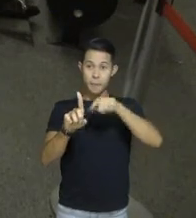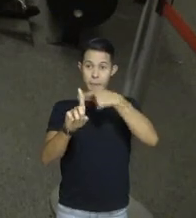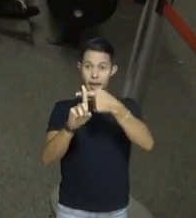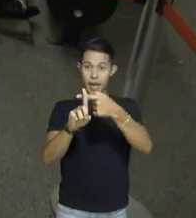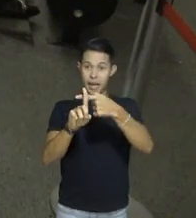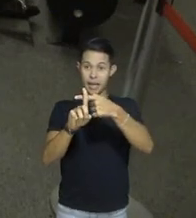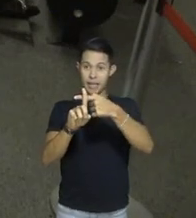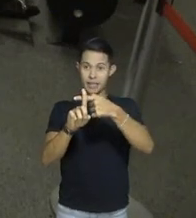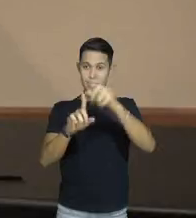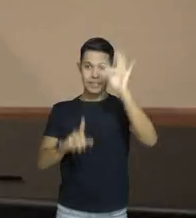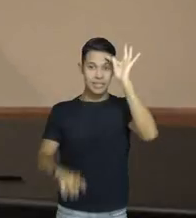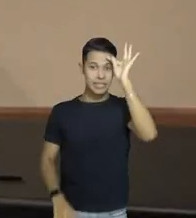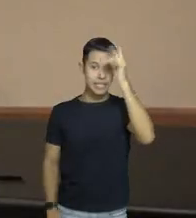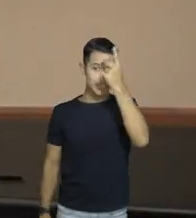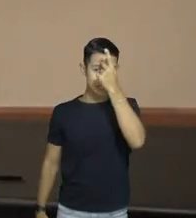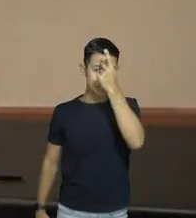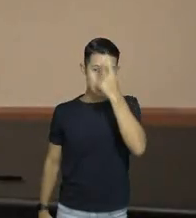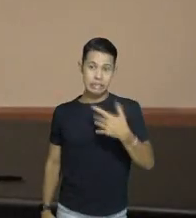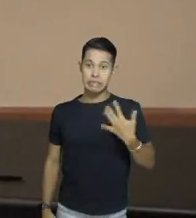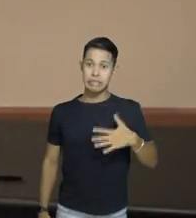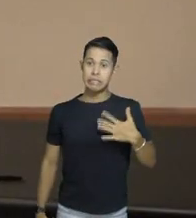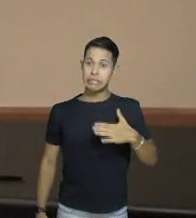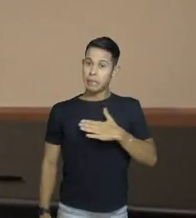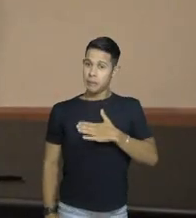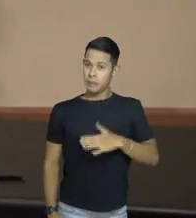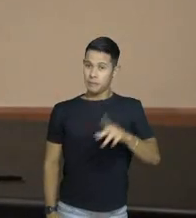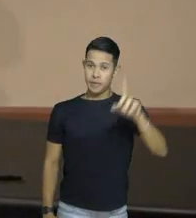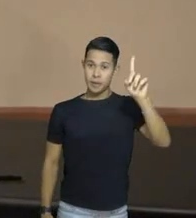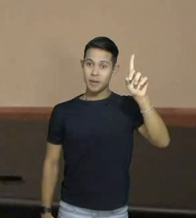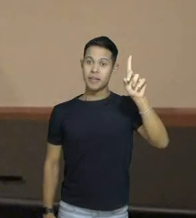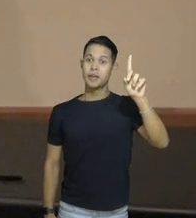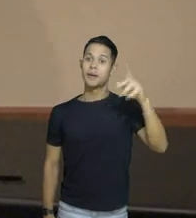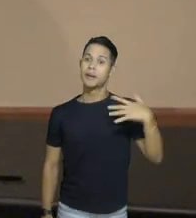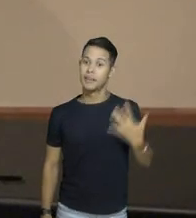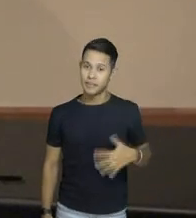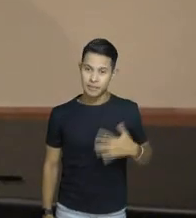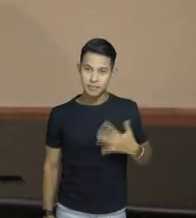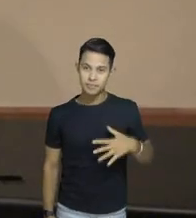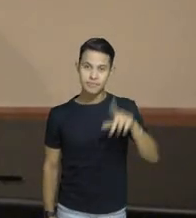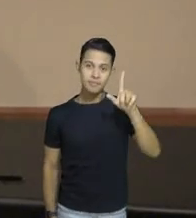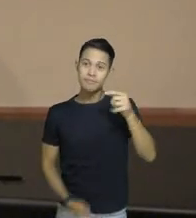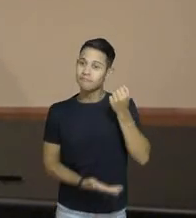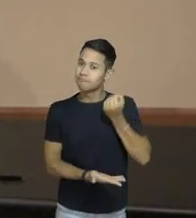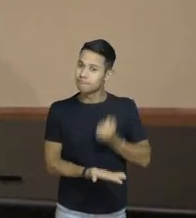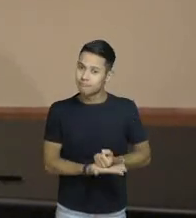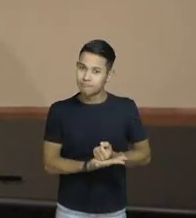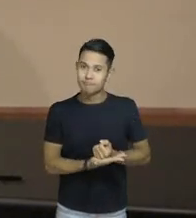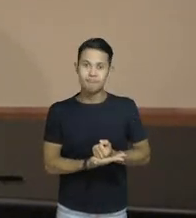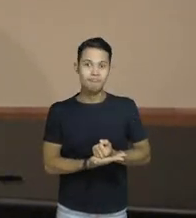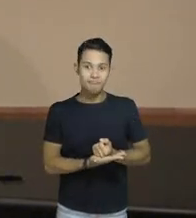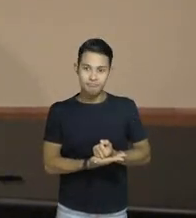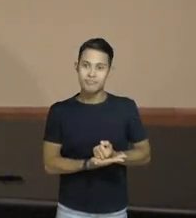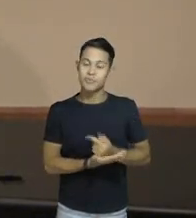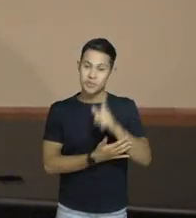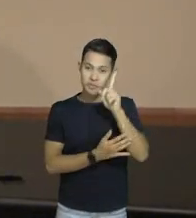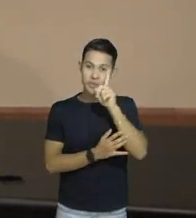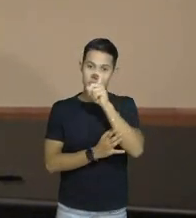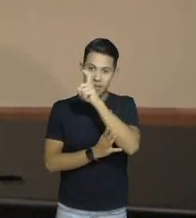da minha alma, haja, né? Então, é muita sobrecarga e ela dispersa. Eu digo assim, ó, tá lá,